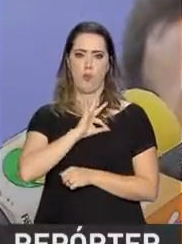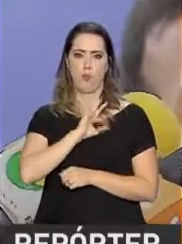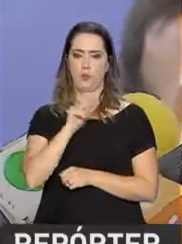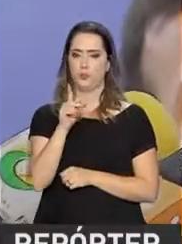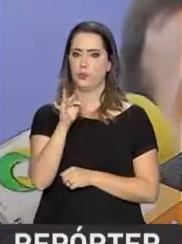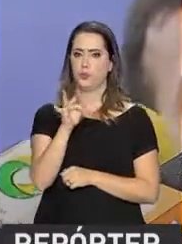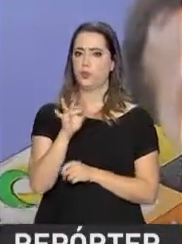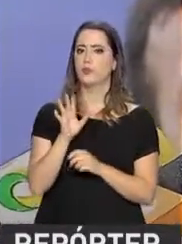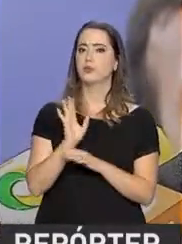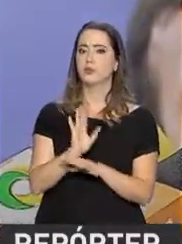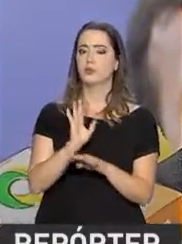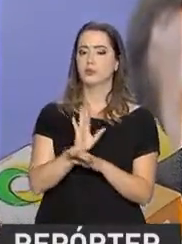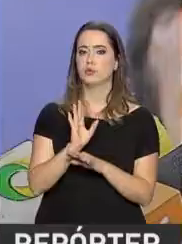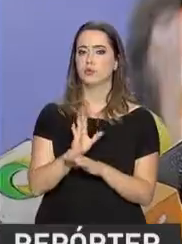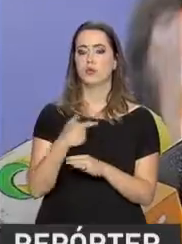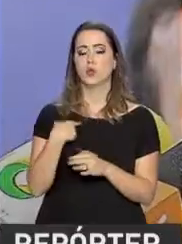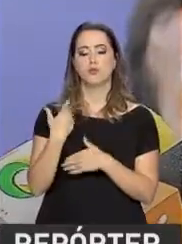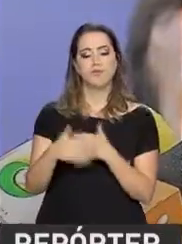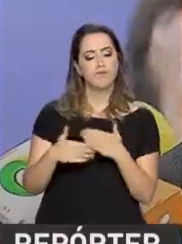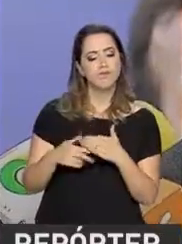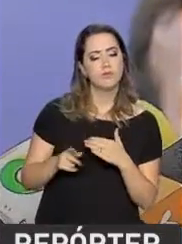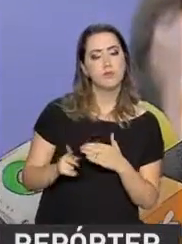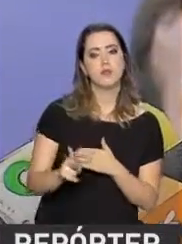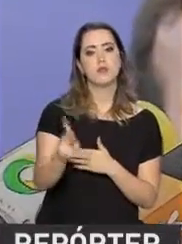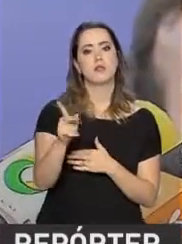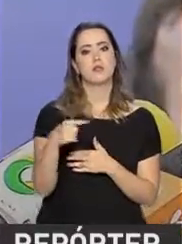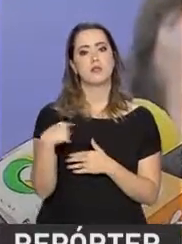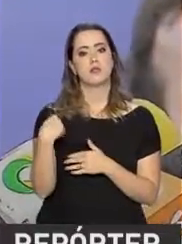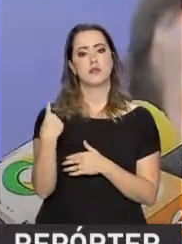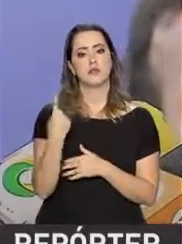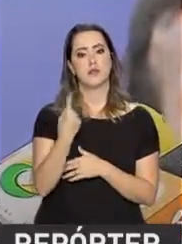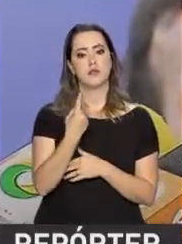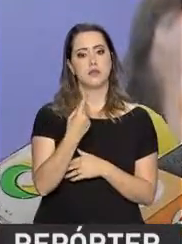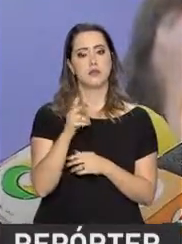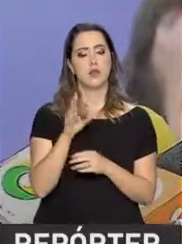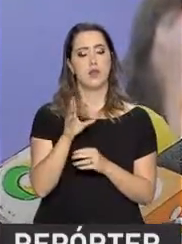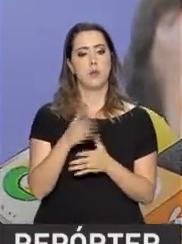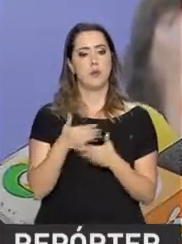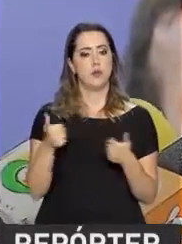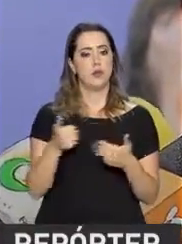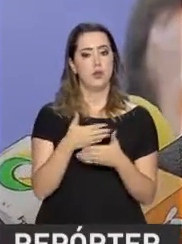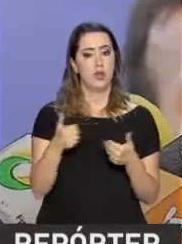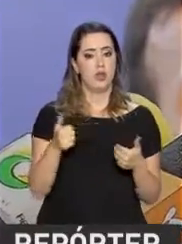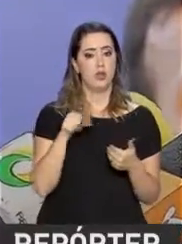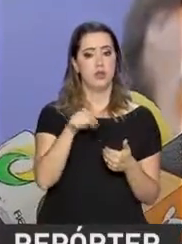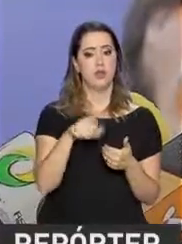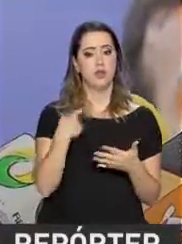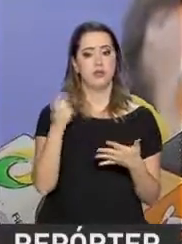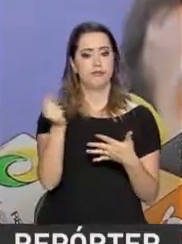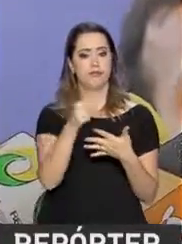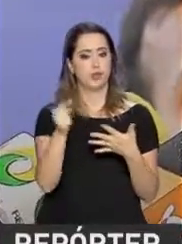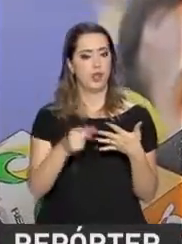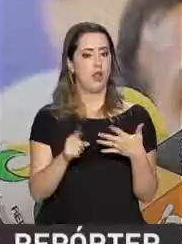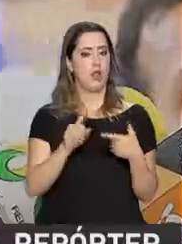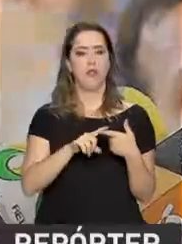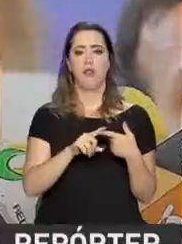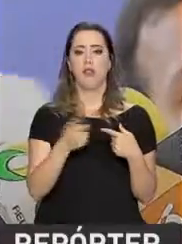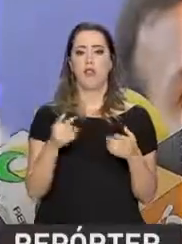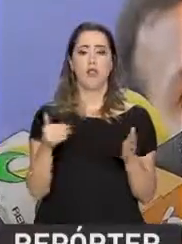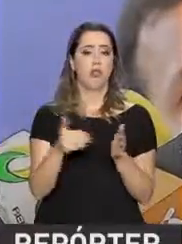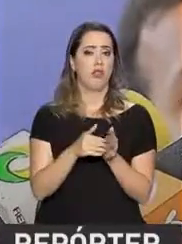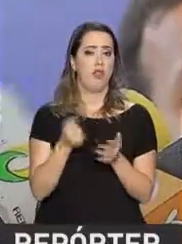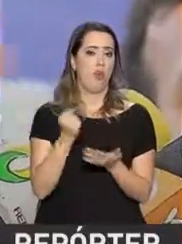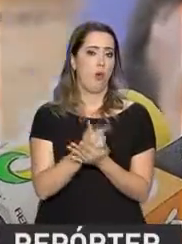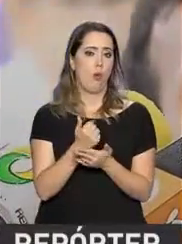eles nos ajudem contribui constantemente sempre com aspectos de melhoria desde a descrição inclusive a de equipamentos